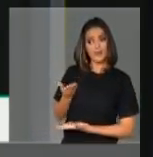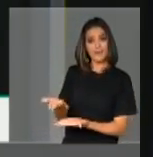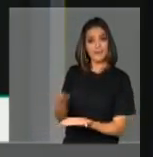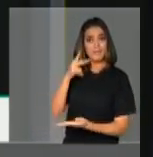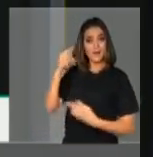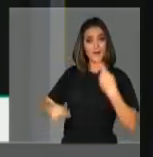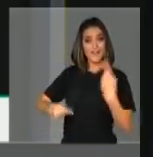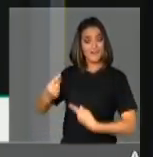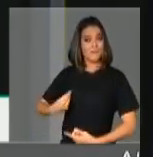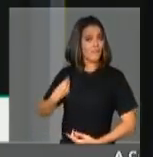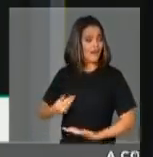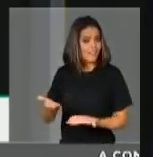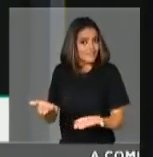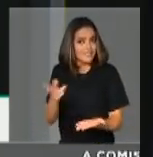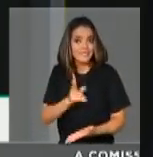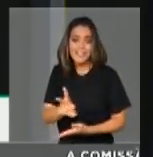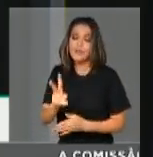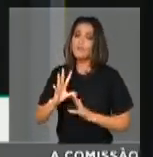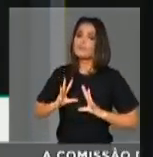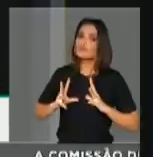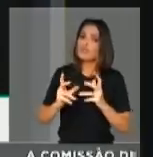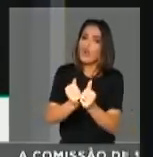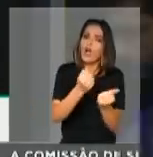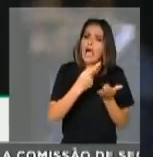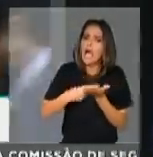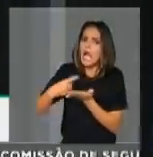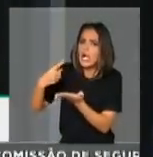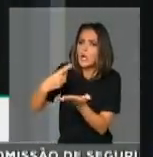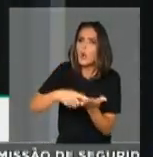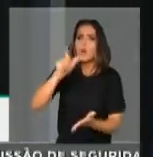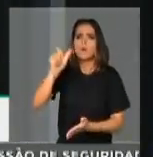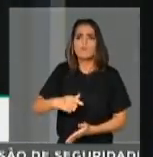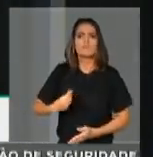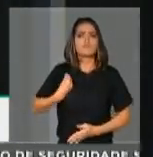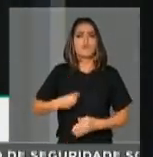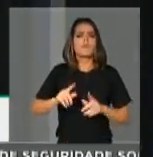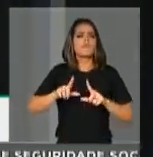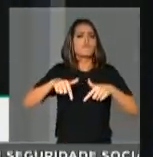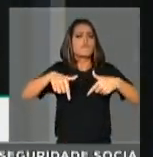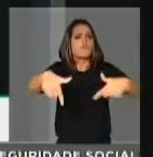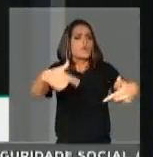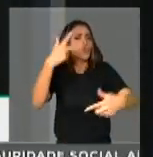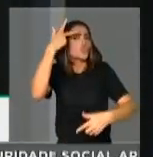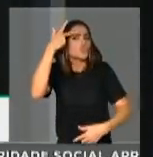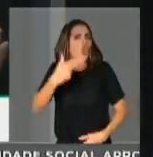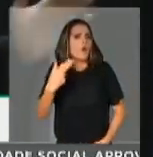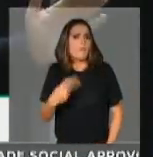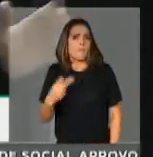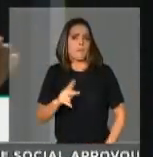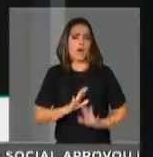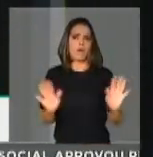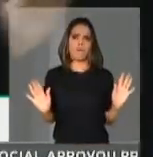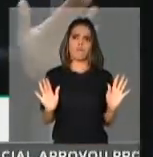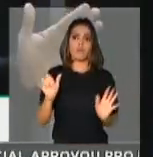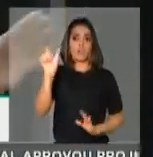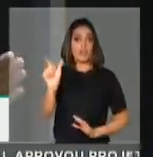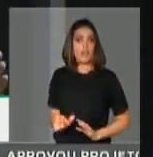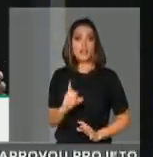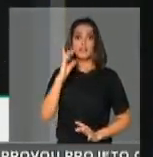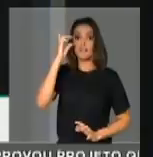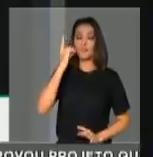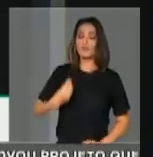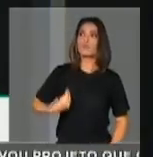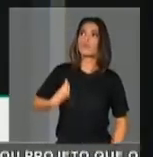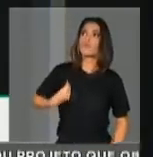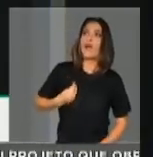participou de todos os acordos e funcionamento normal dessa casa. Sempre deputado aqui há